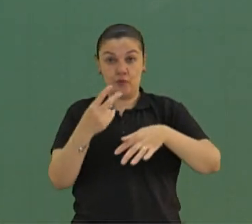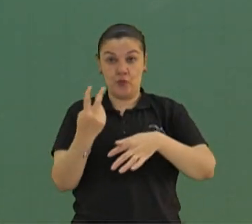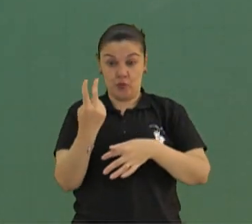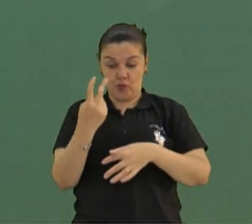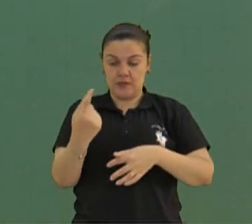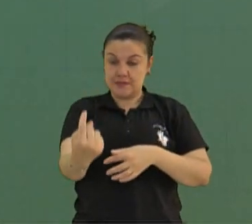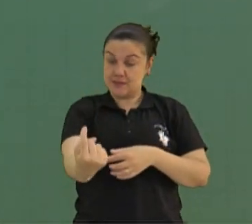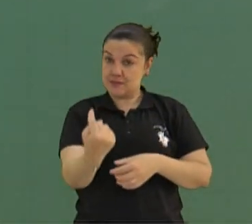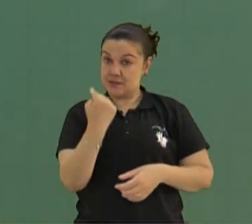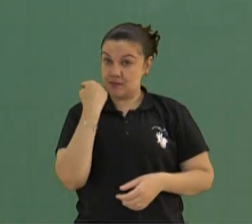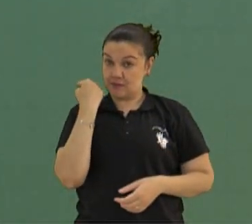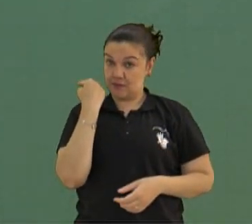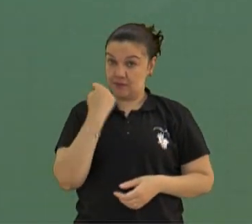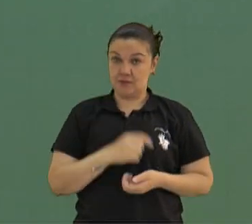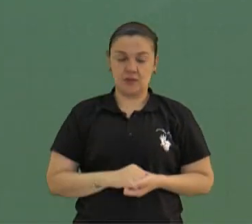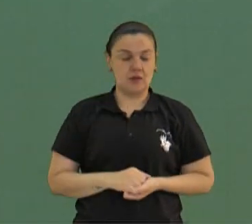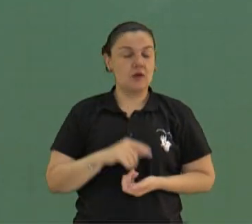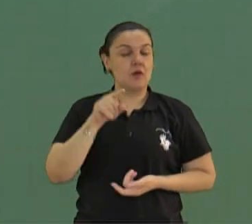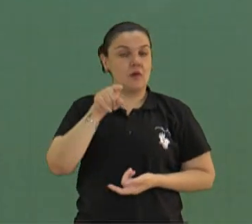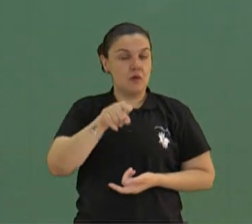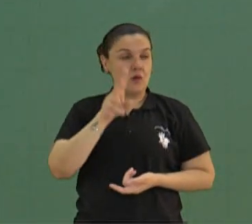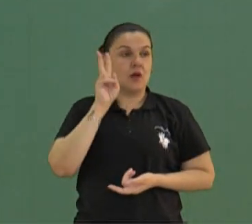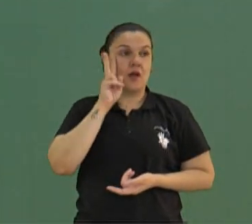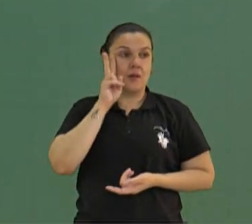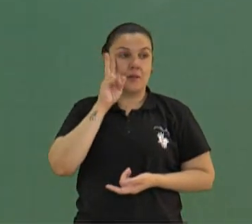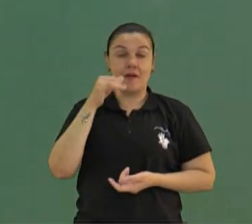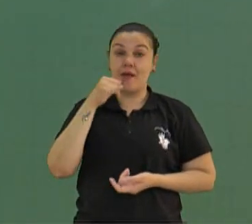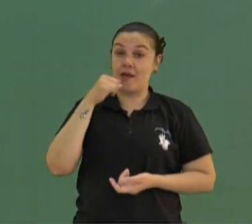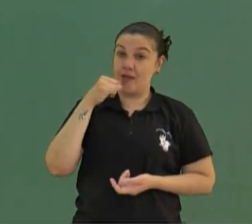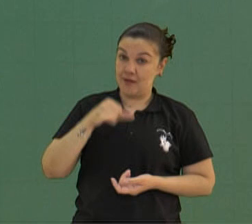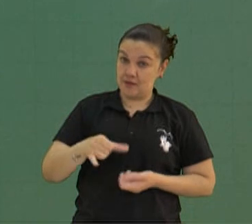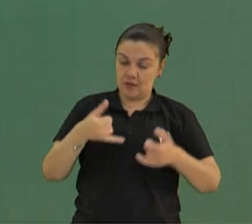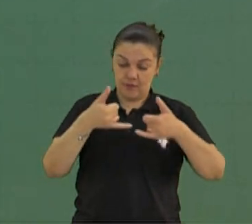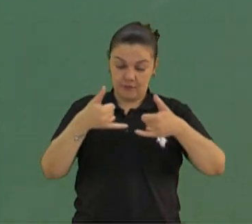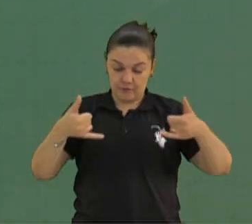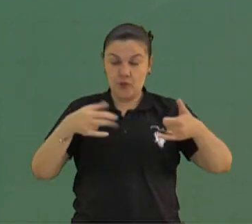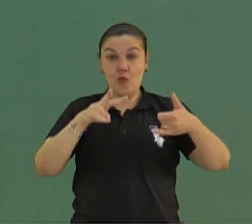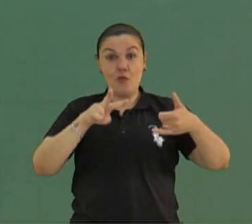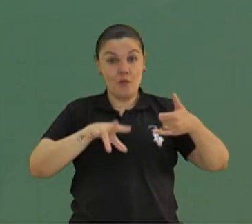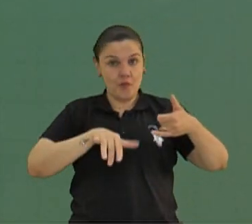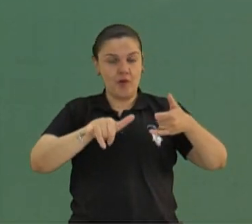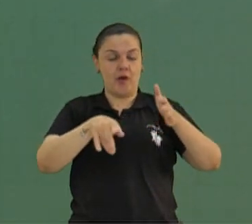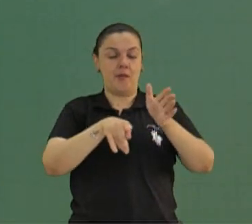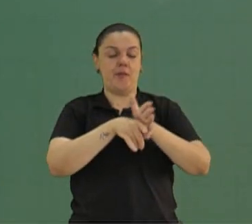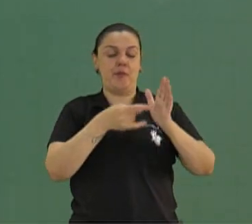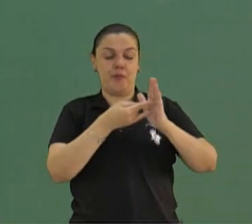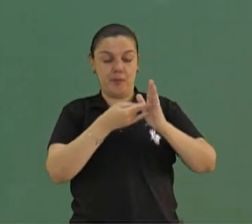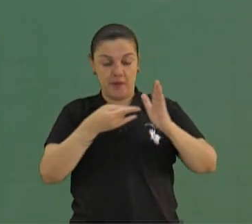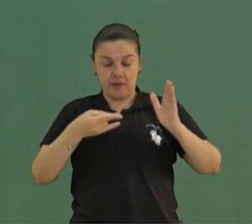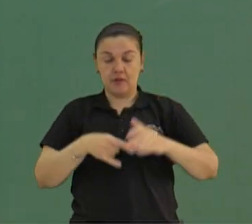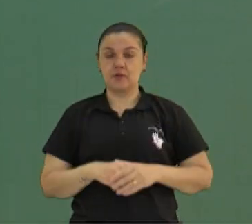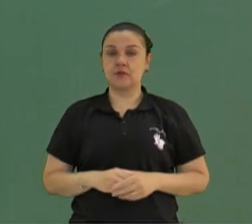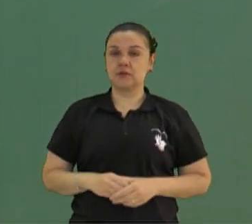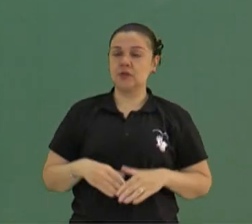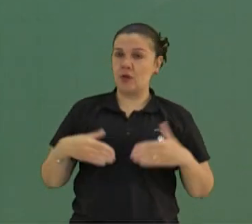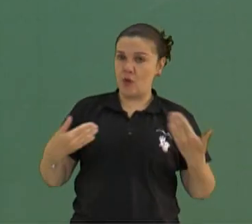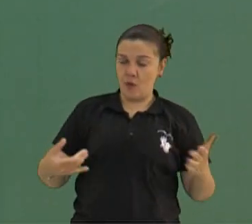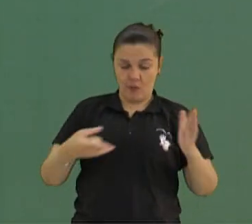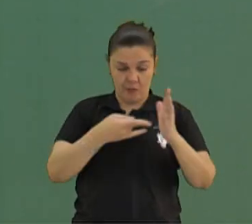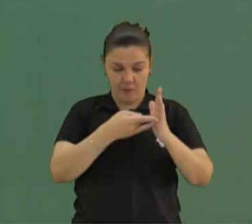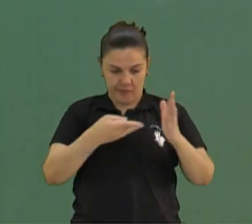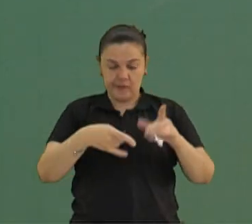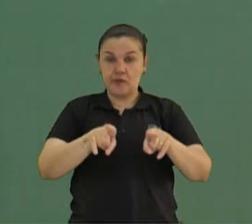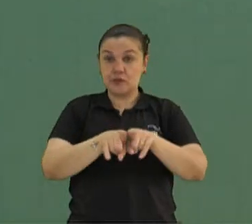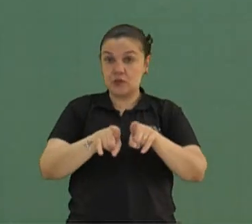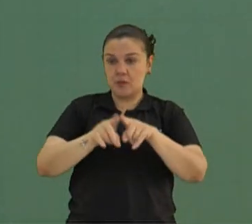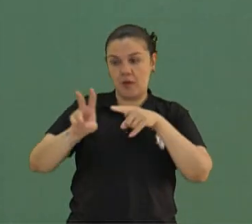saindo. Pessoal, lembre-se, passou corrente elétrica por um fio, vai gerar um campo magnético. O campo magnético é um vetor.